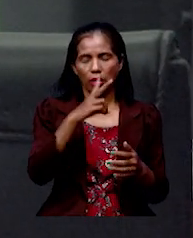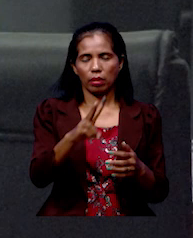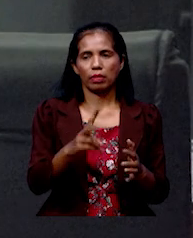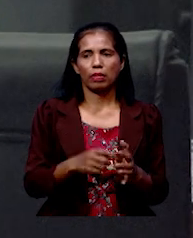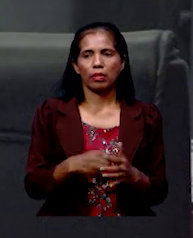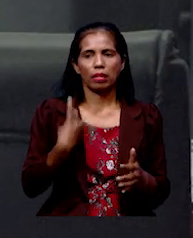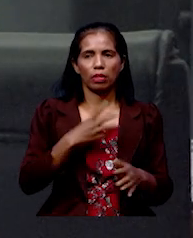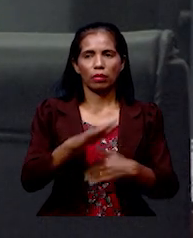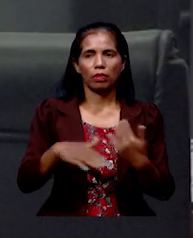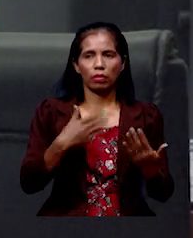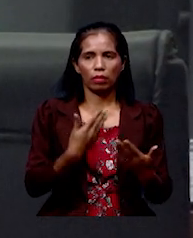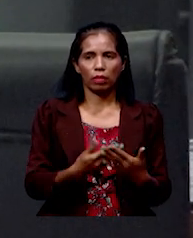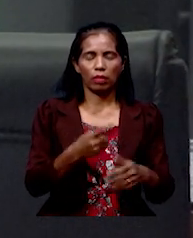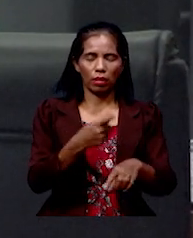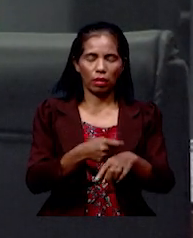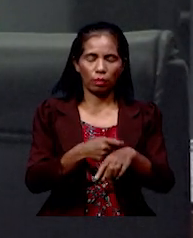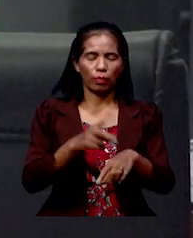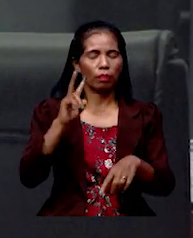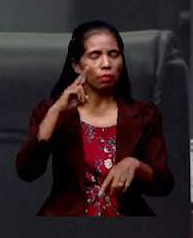também tota tem que atrair os laços de tempo morotam.